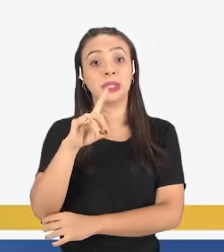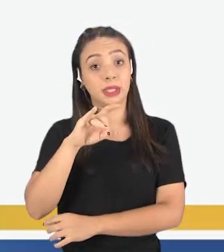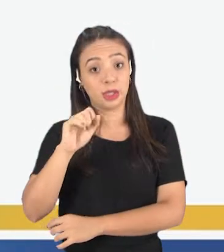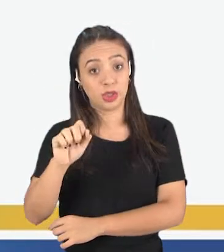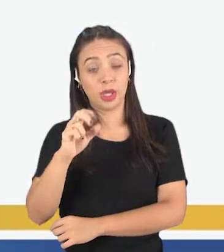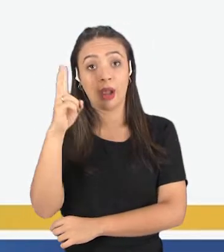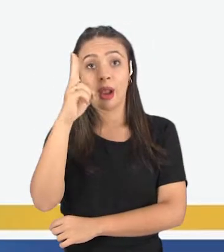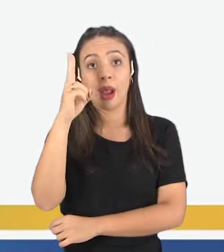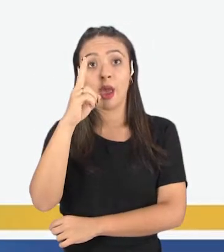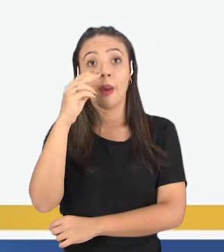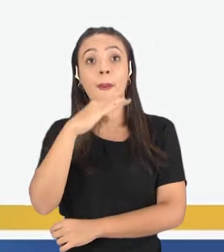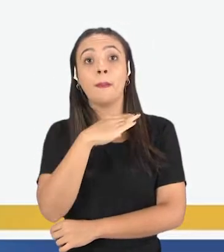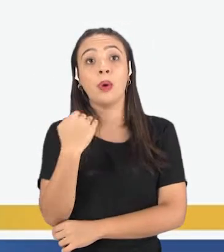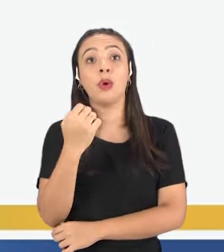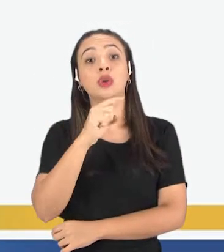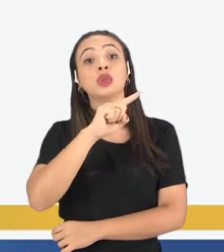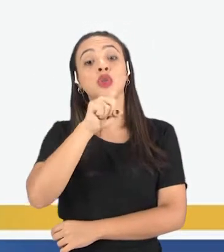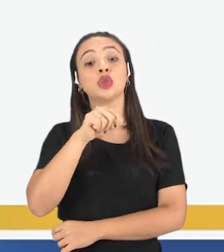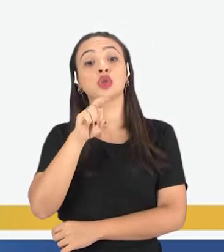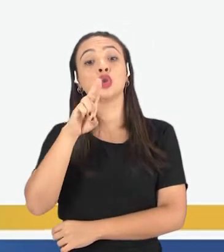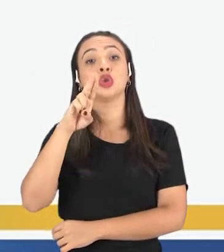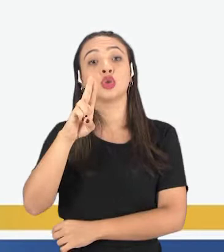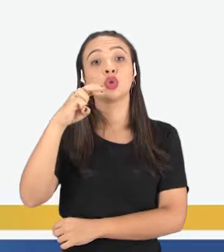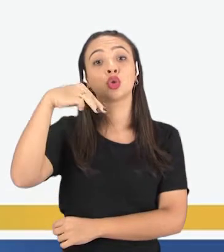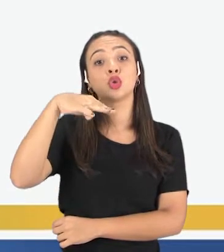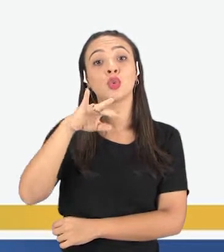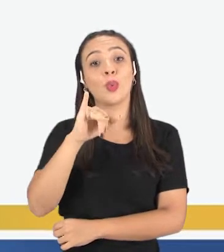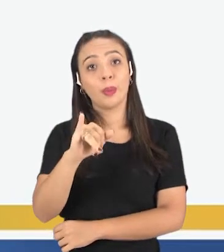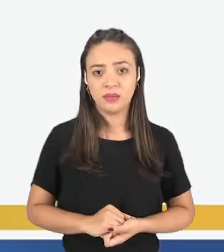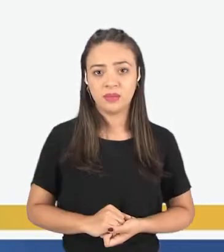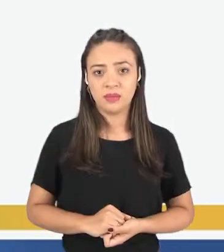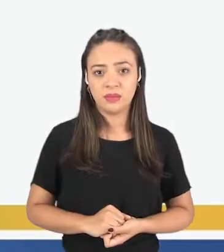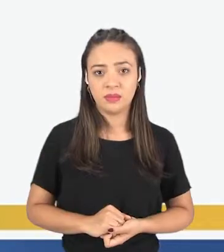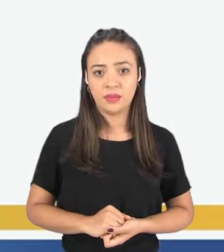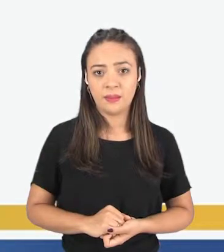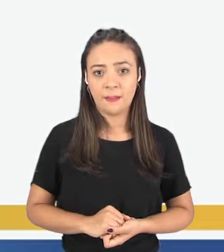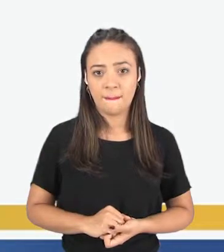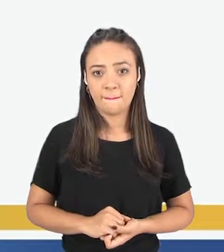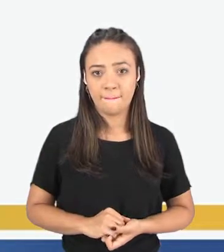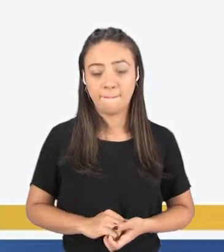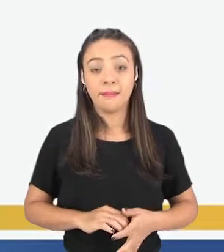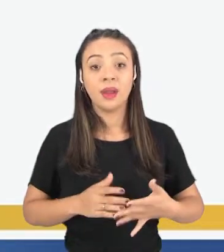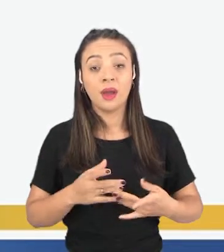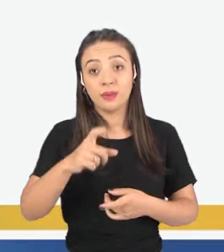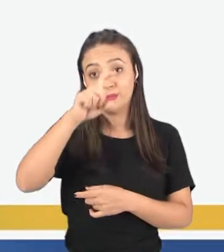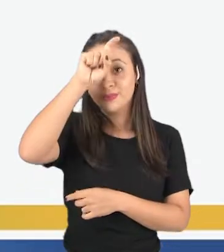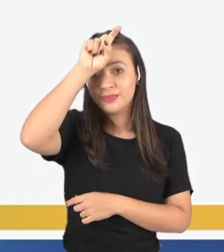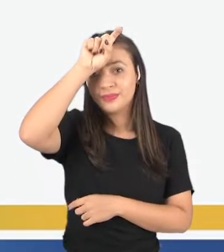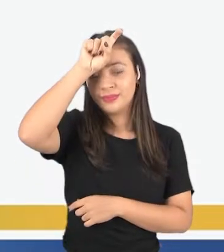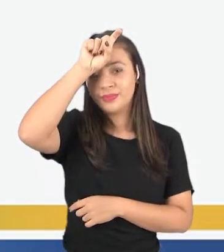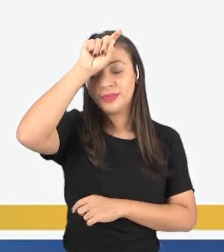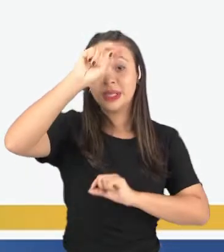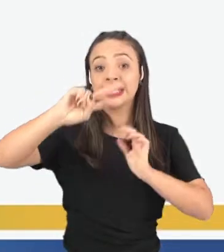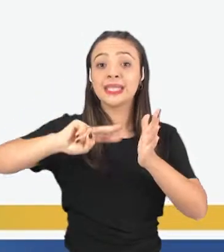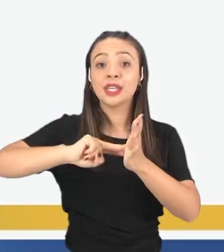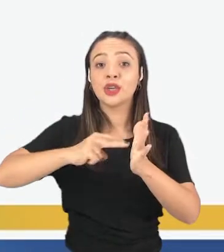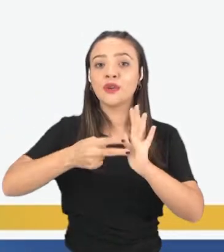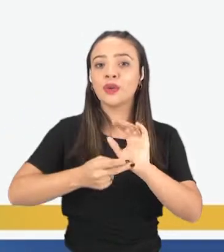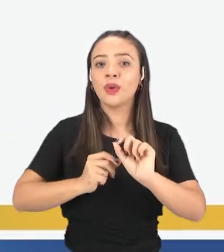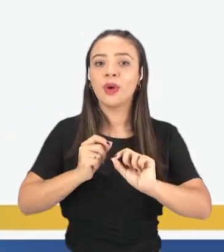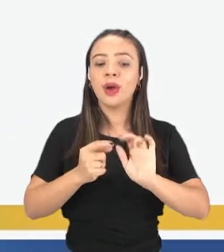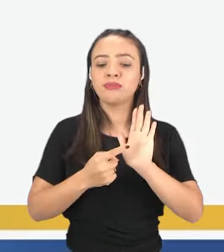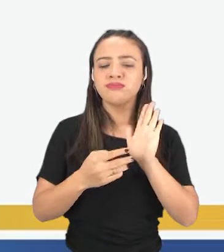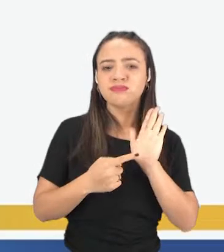morte de Zumbi, líder do Quilombo dos Palmares. A figura de Zumbi foi eleita como símbolo de luta